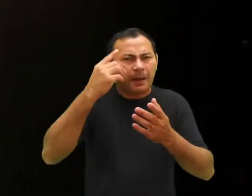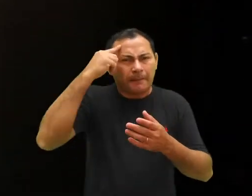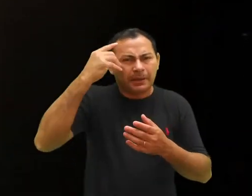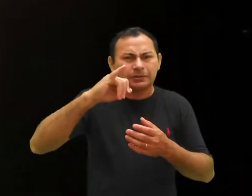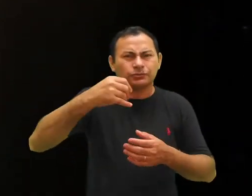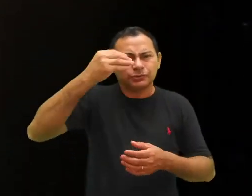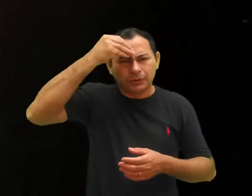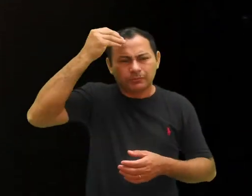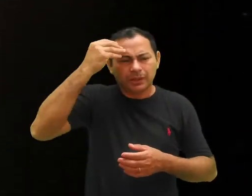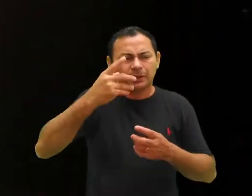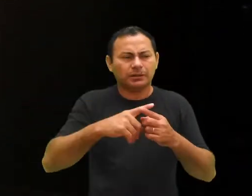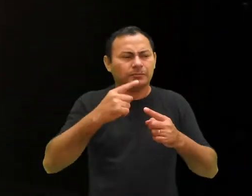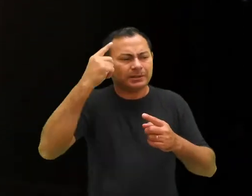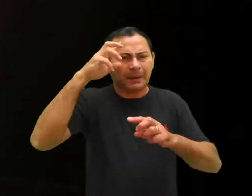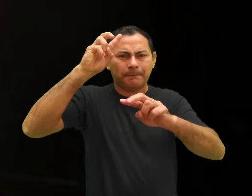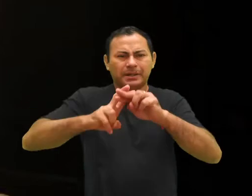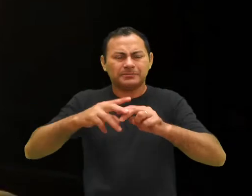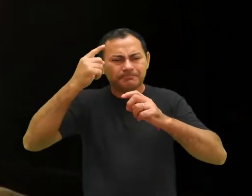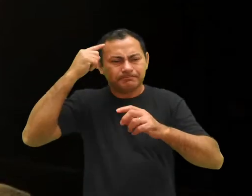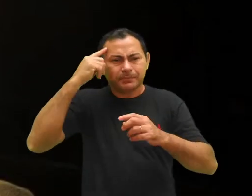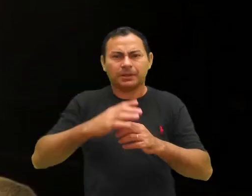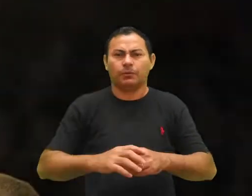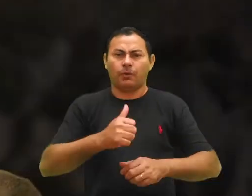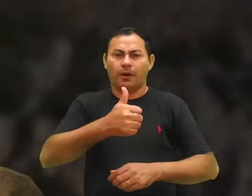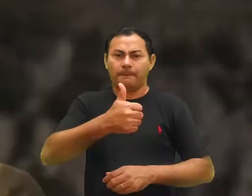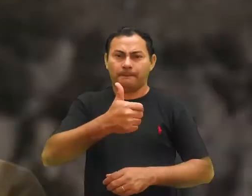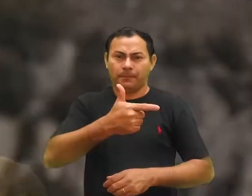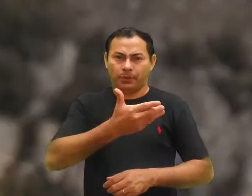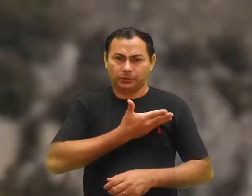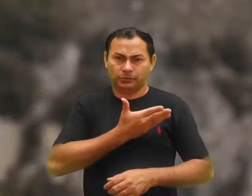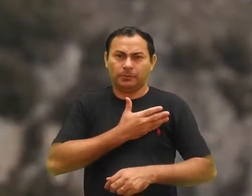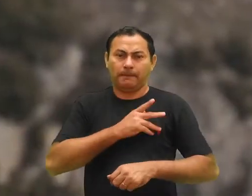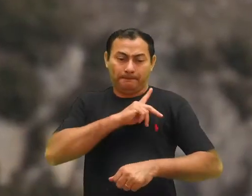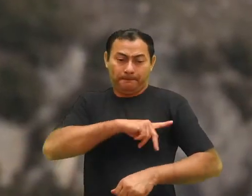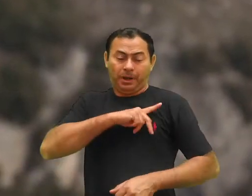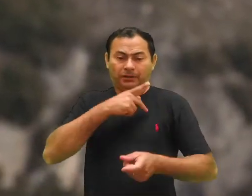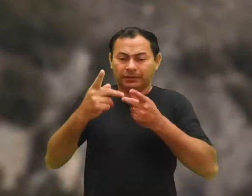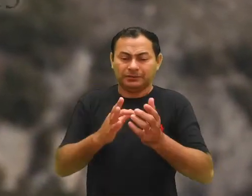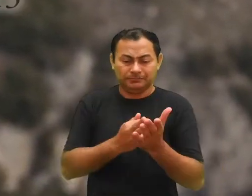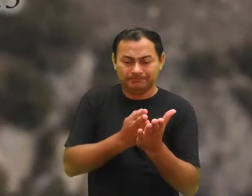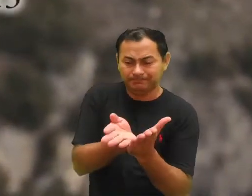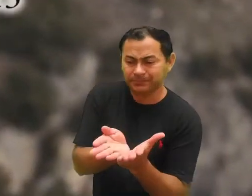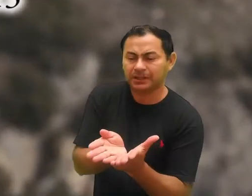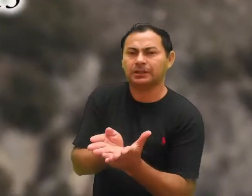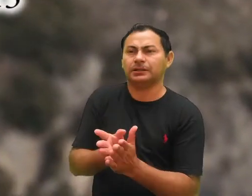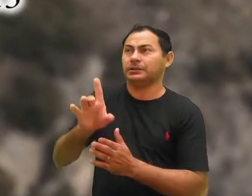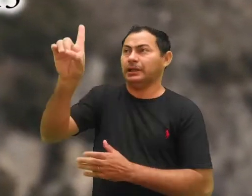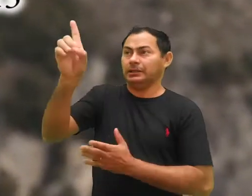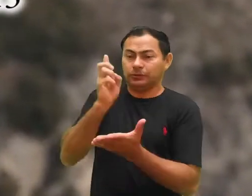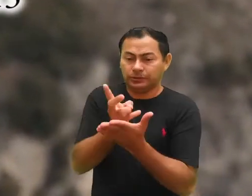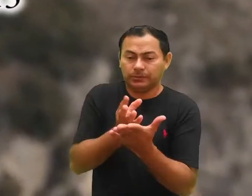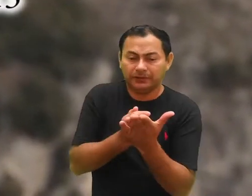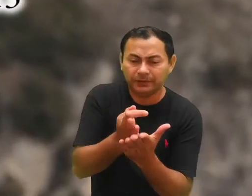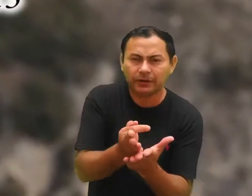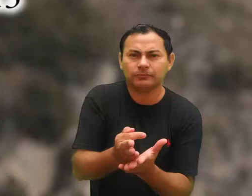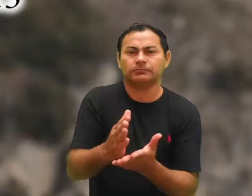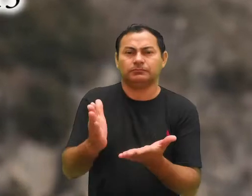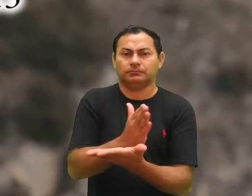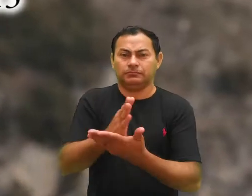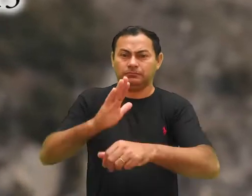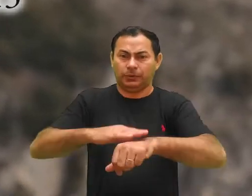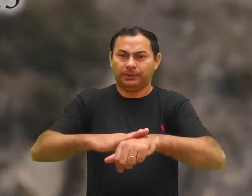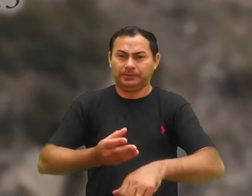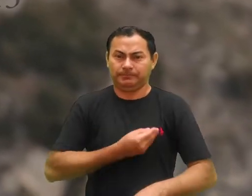tanto tempo, sua mente começa a pregar umas peças nele. O apóstolo Paulo também passou por isso e disse: se somos infiéis, ele permanece